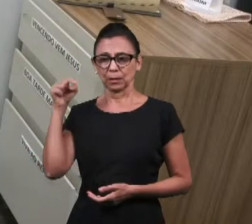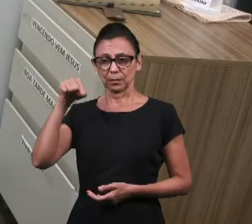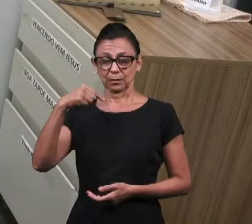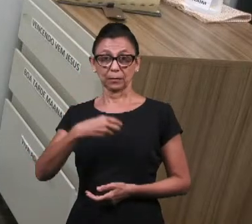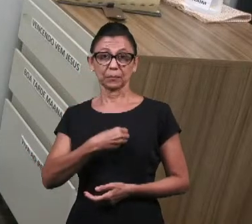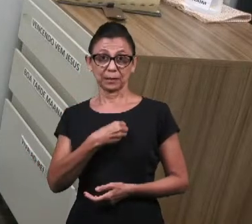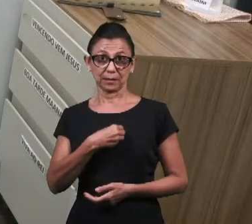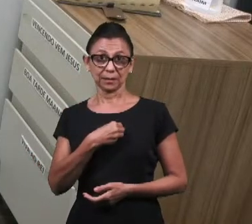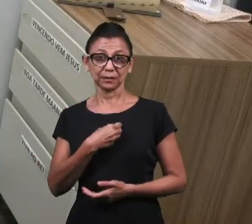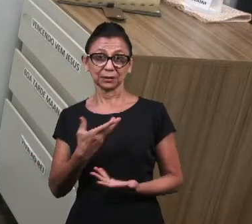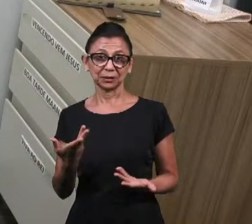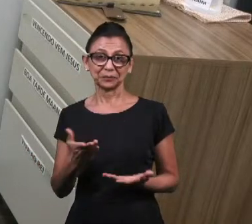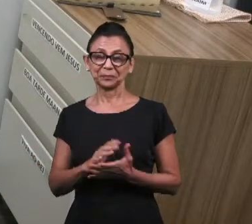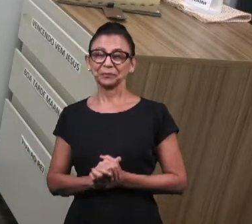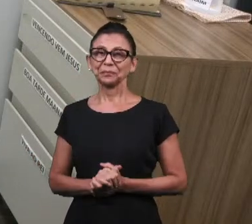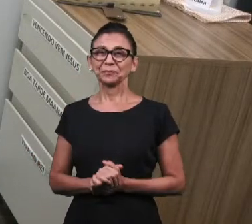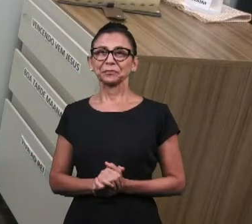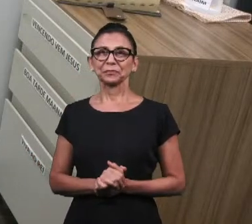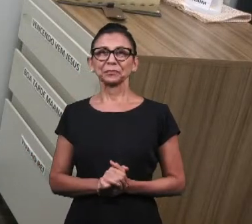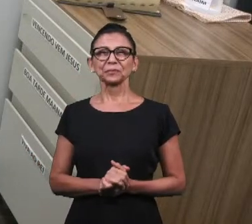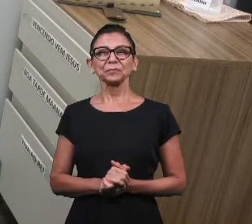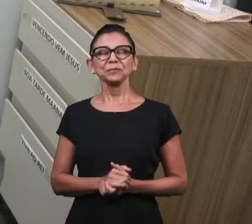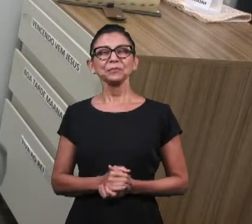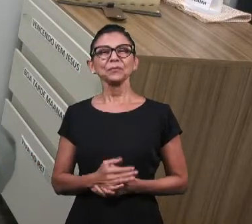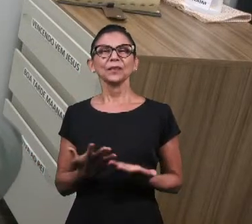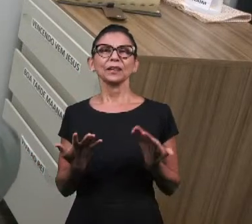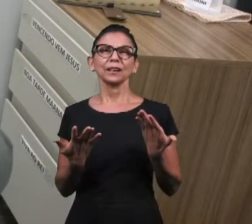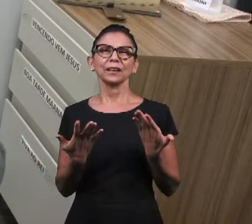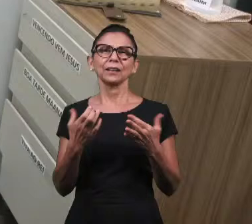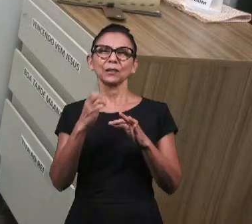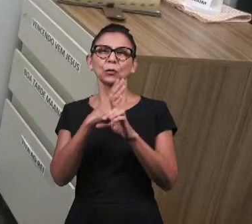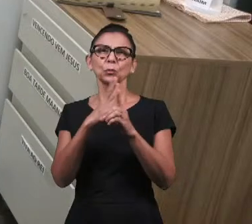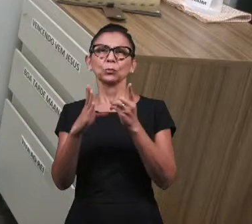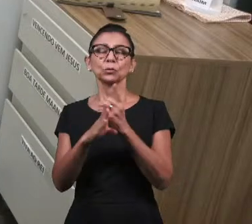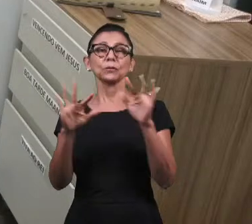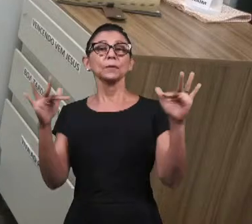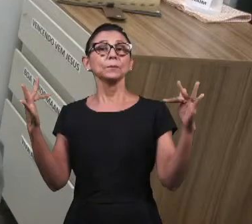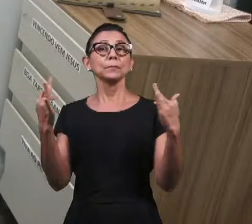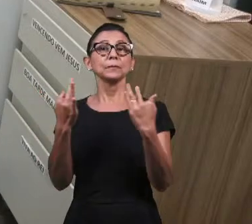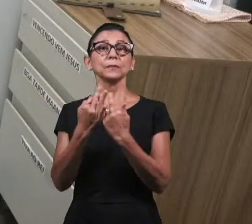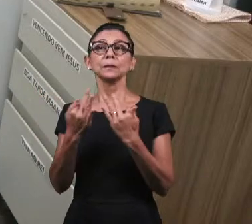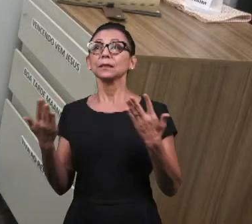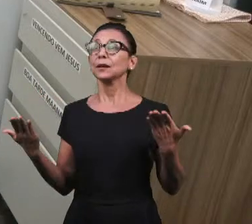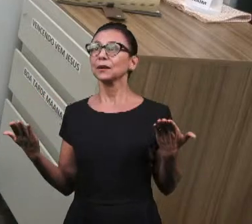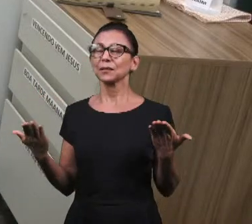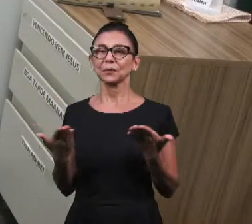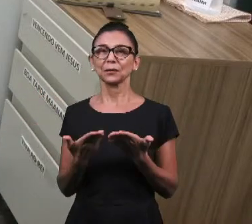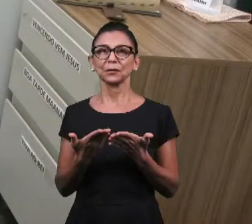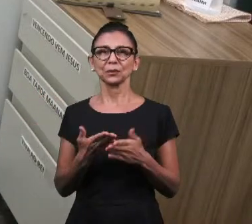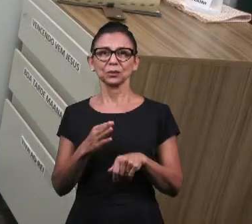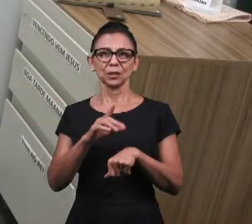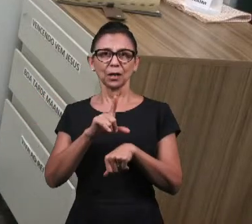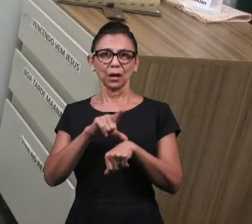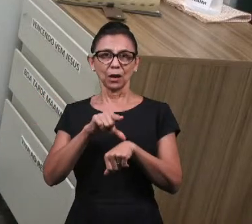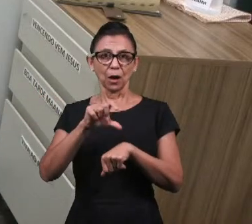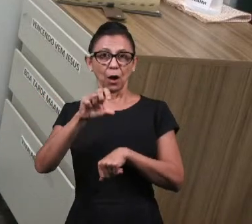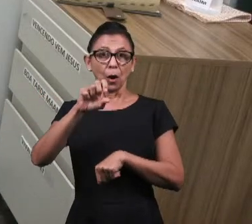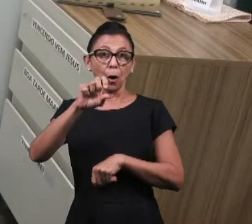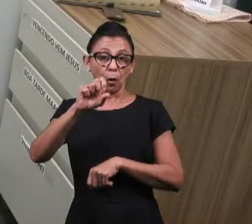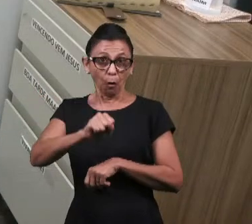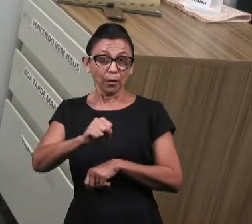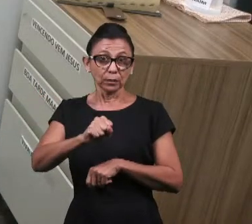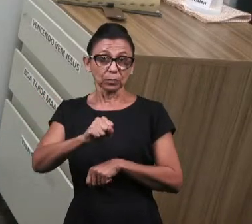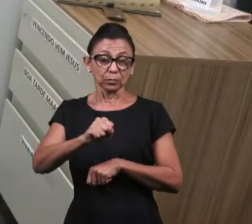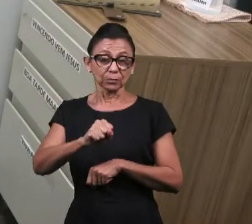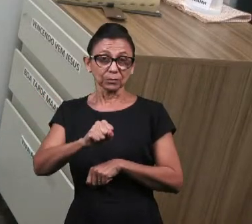nossos estúdios. Hoje é dia de culto no lar, momento com a família. Daqui a pouco, às 8 horas da noite, é a nossa transmissão. E